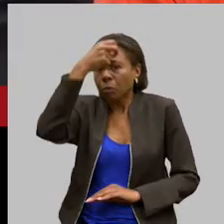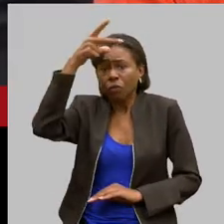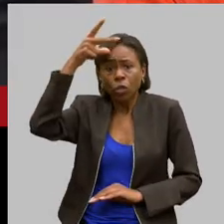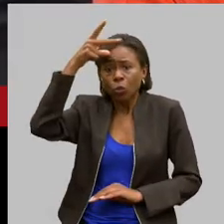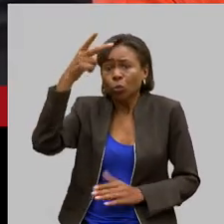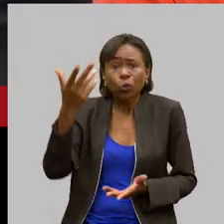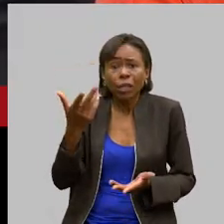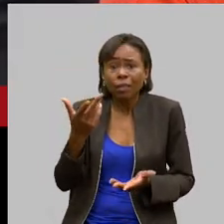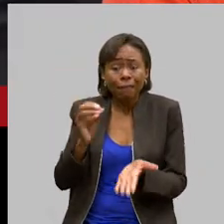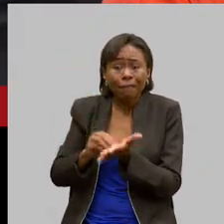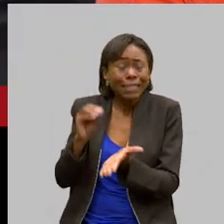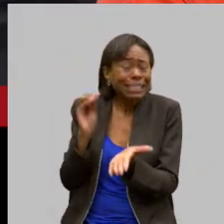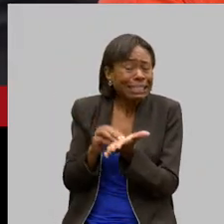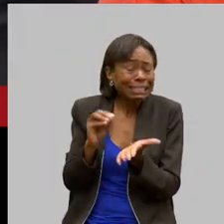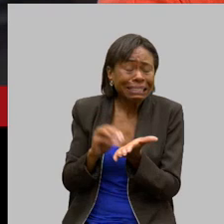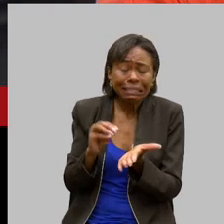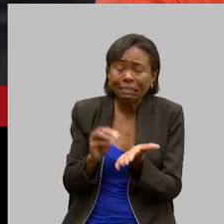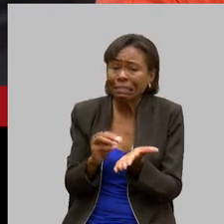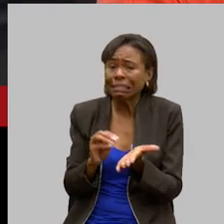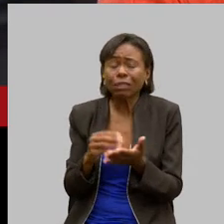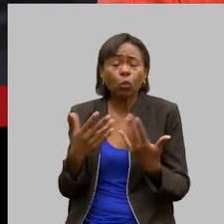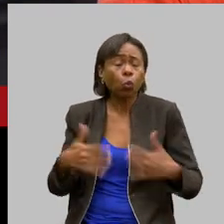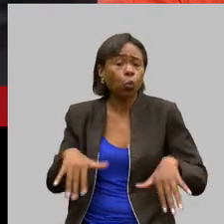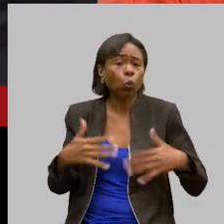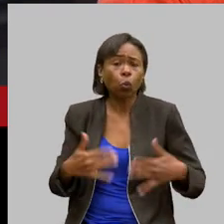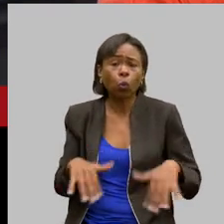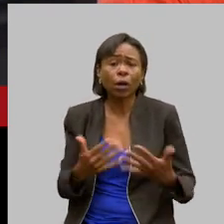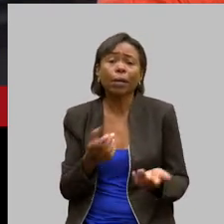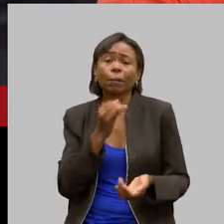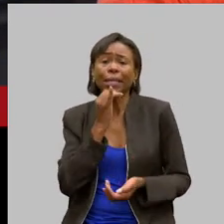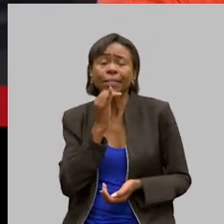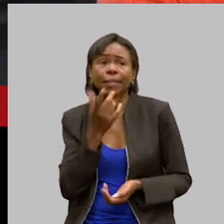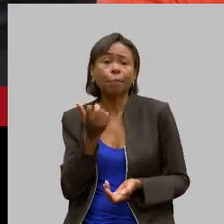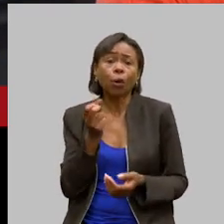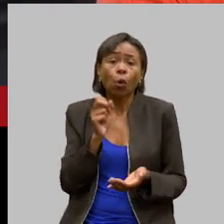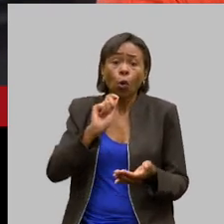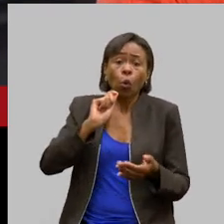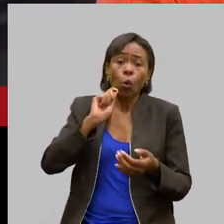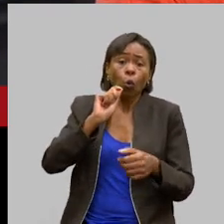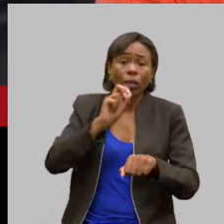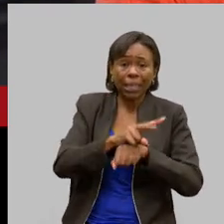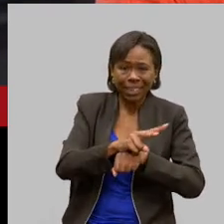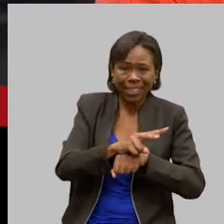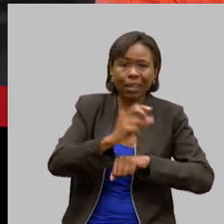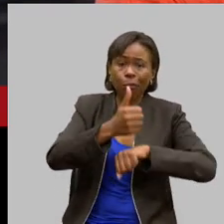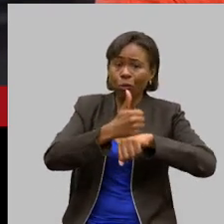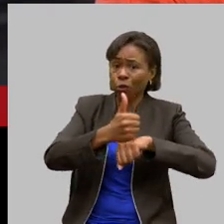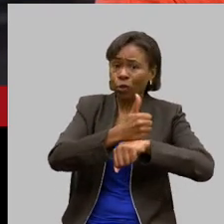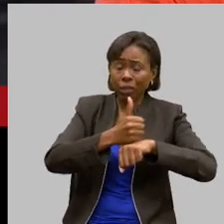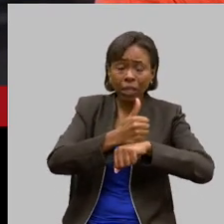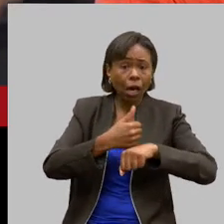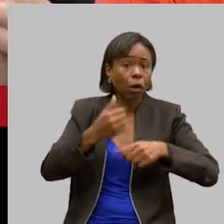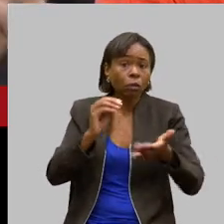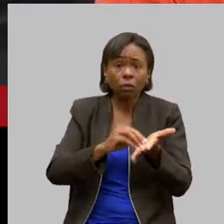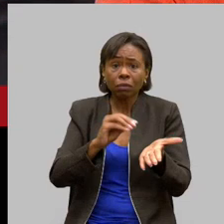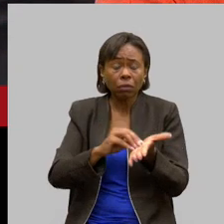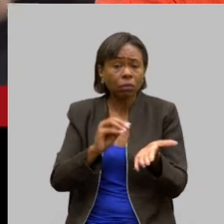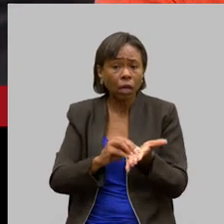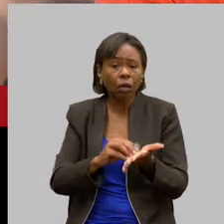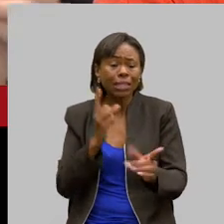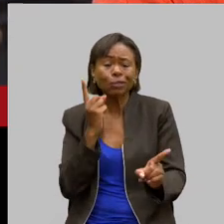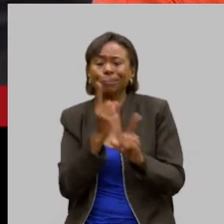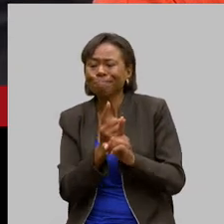em termos de demanda a gente tem uma dificuldade muito grande de encontrar profissionais e isso muitas vezes recai no colo do prefeito que encontra